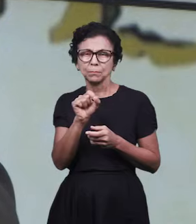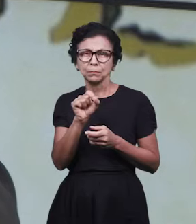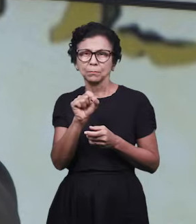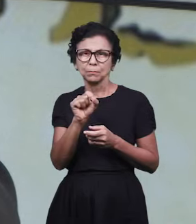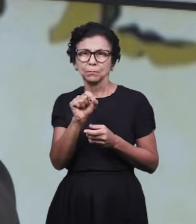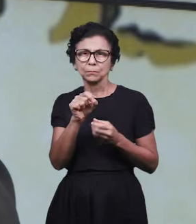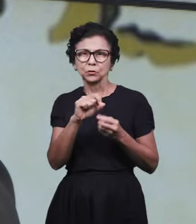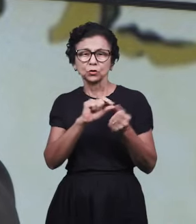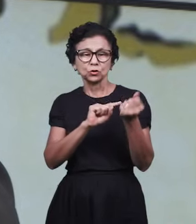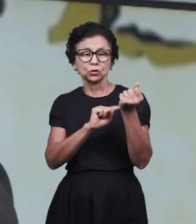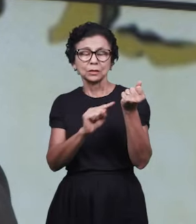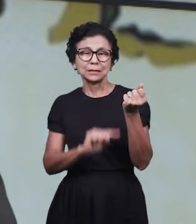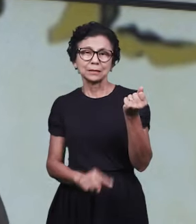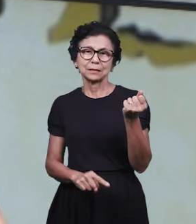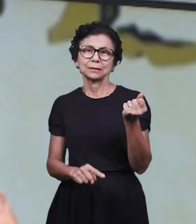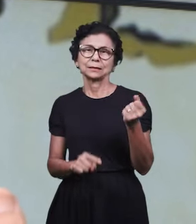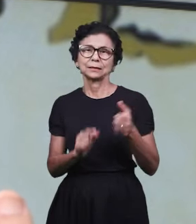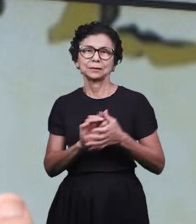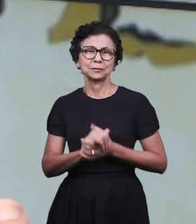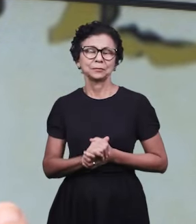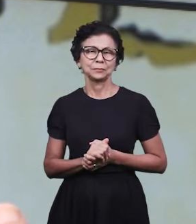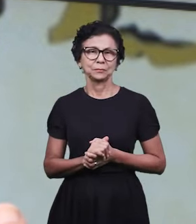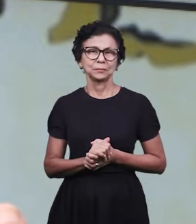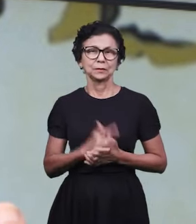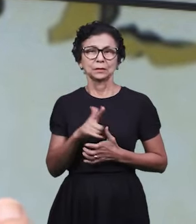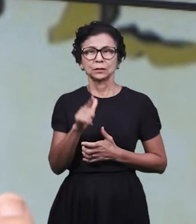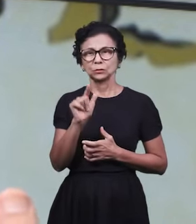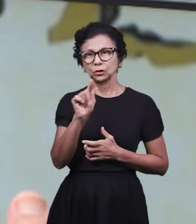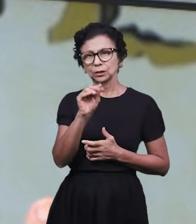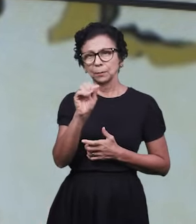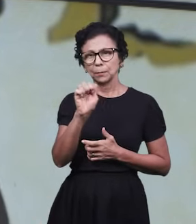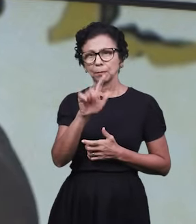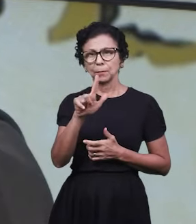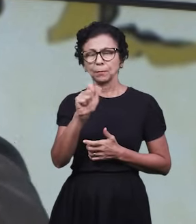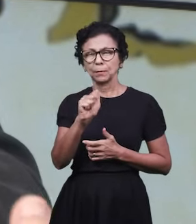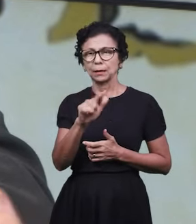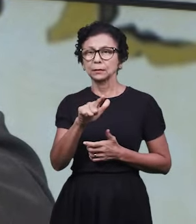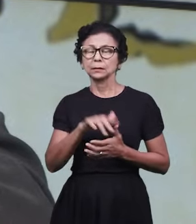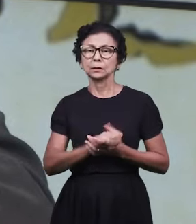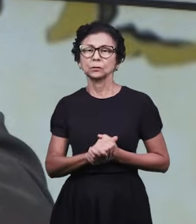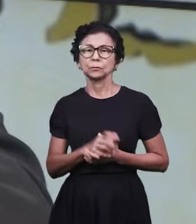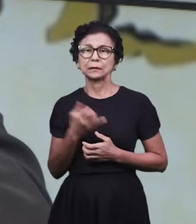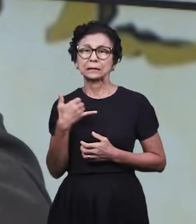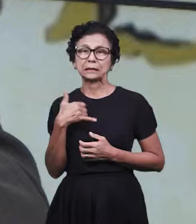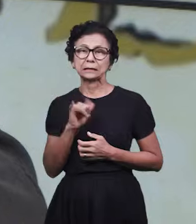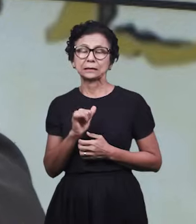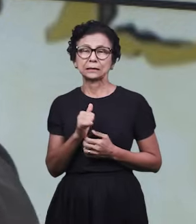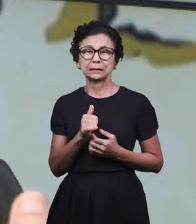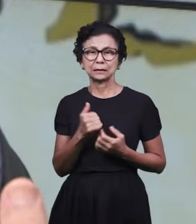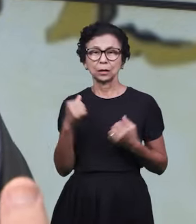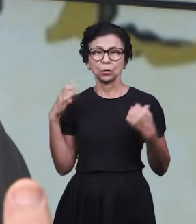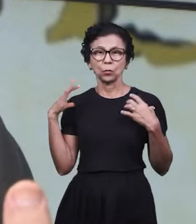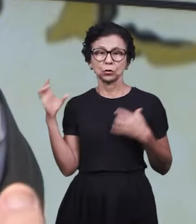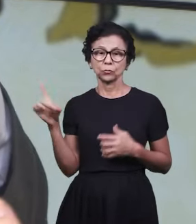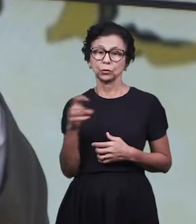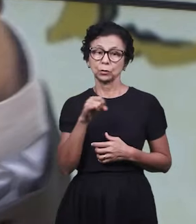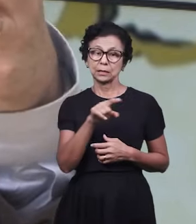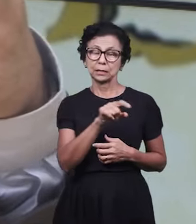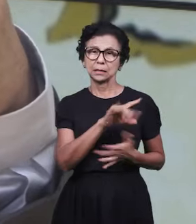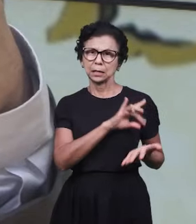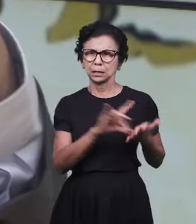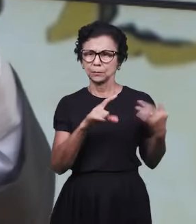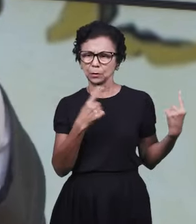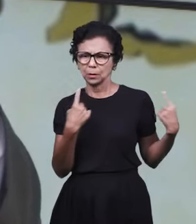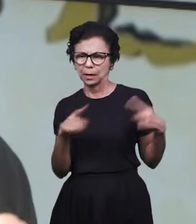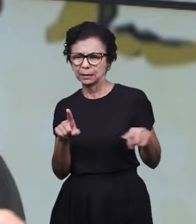anjo, e o Senhor falou, quando ele vier te atacar, você espirra esse sangue nele. Olha só. E aí, quando o sujeito que vinha